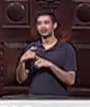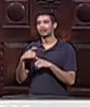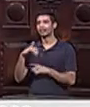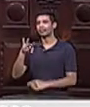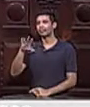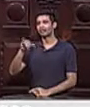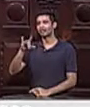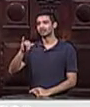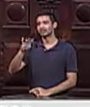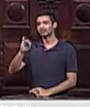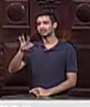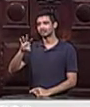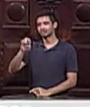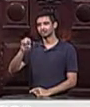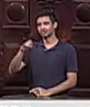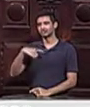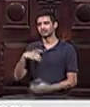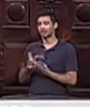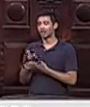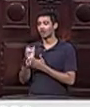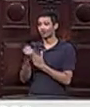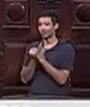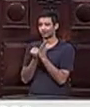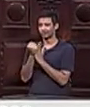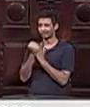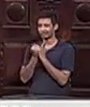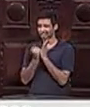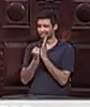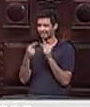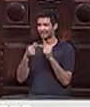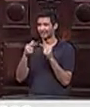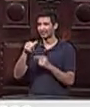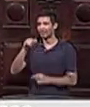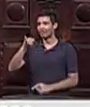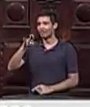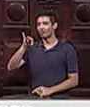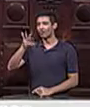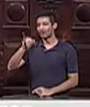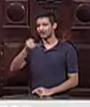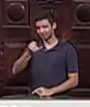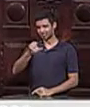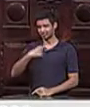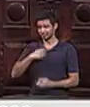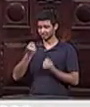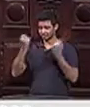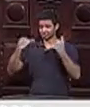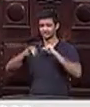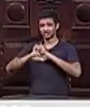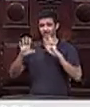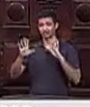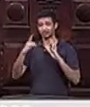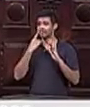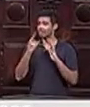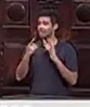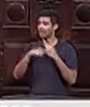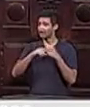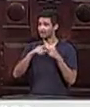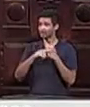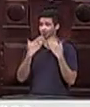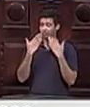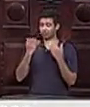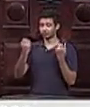balancetes relativos aos contratos com a OAS. É uma medida de transparência. Esse é um artigo que está sendo